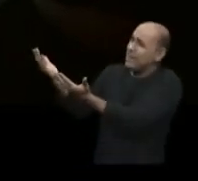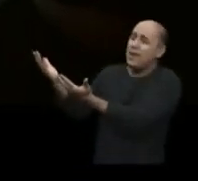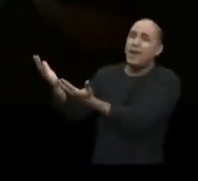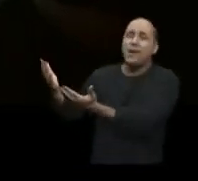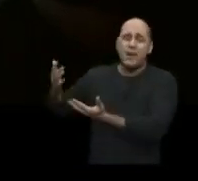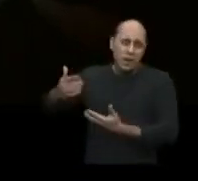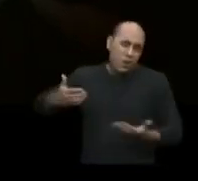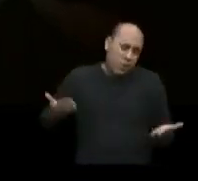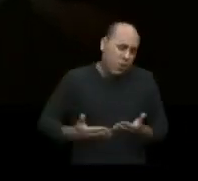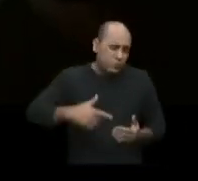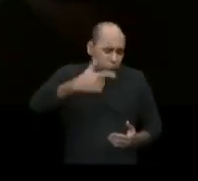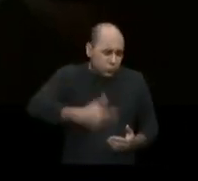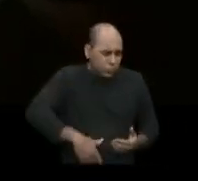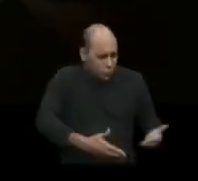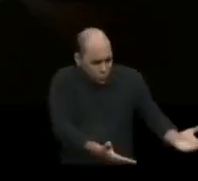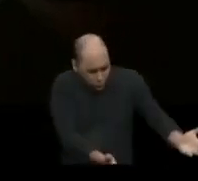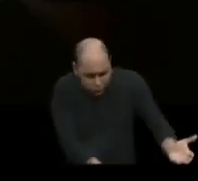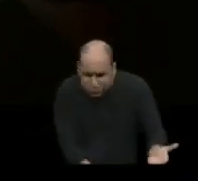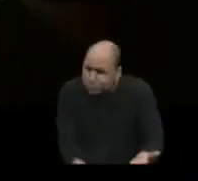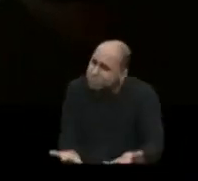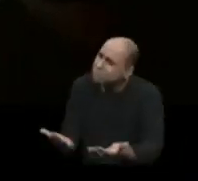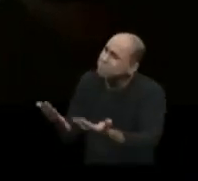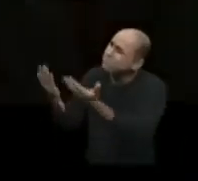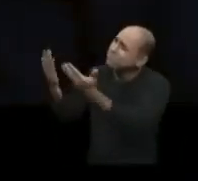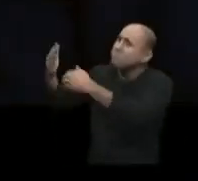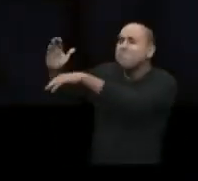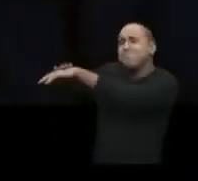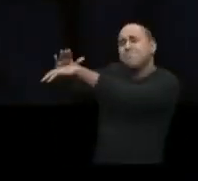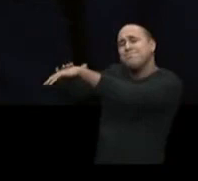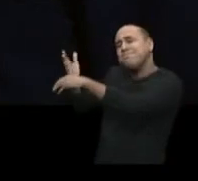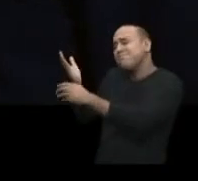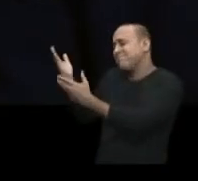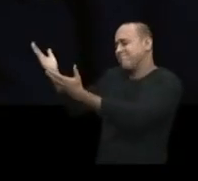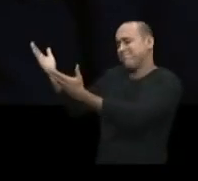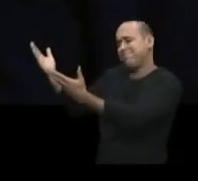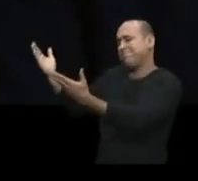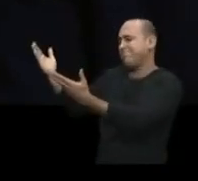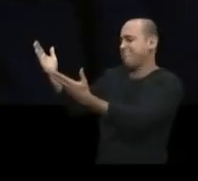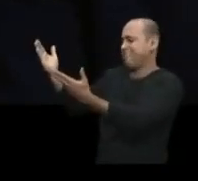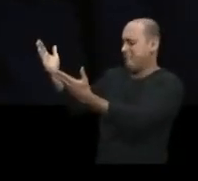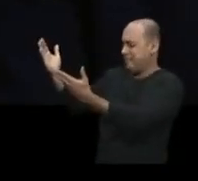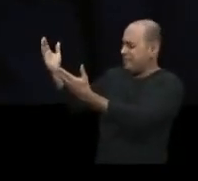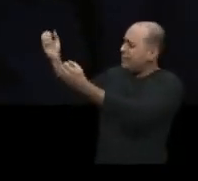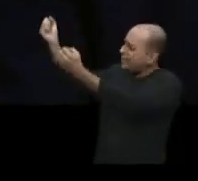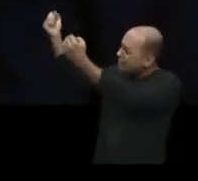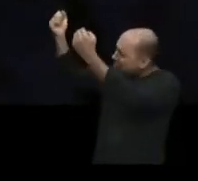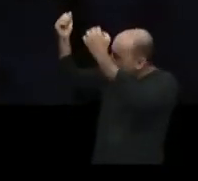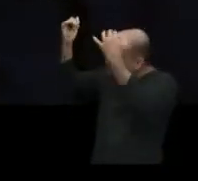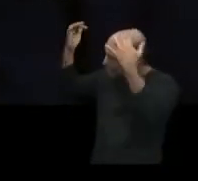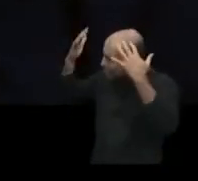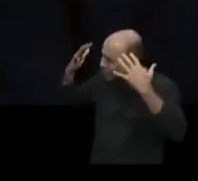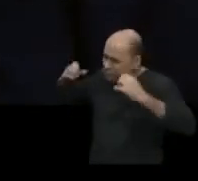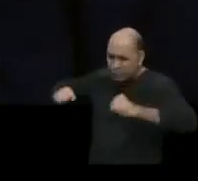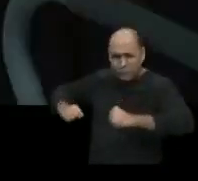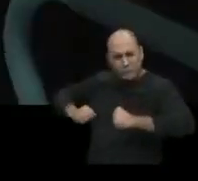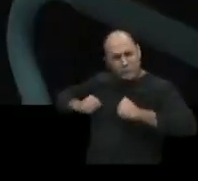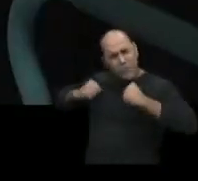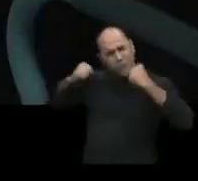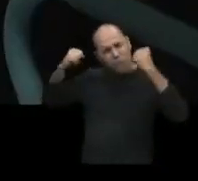hoje também dedicamos o nosso filho em tuas mãos. Nos dê forças.